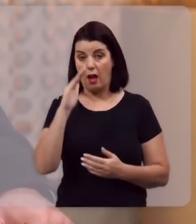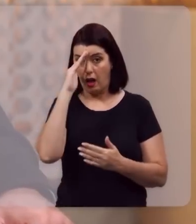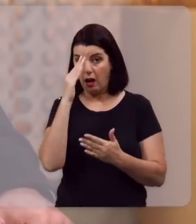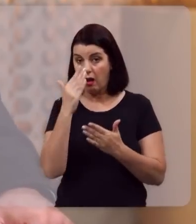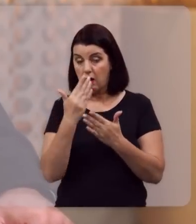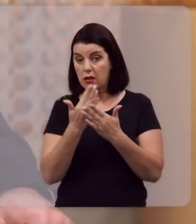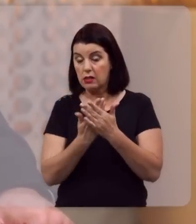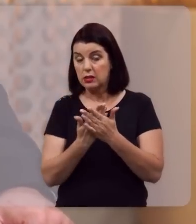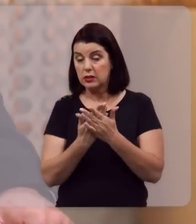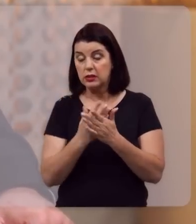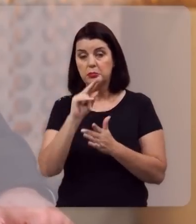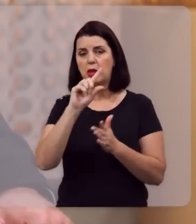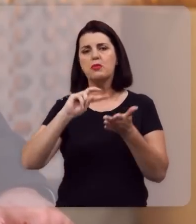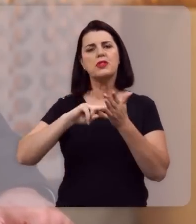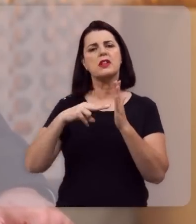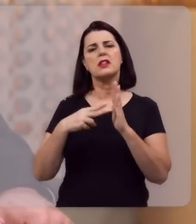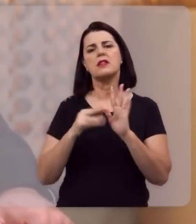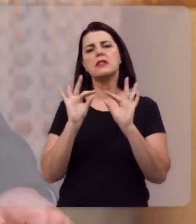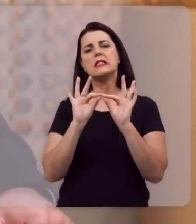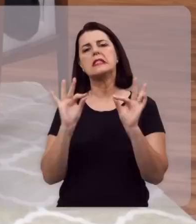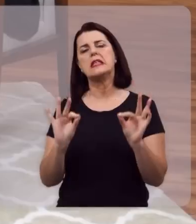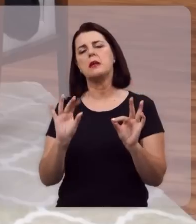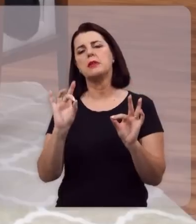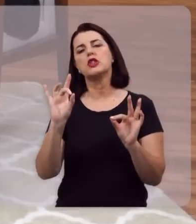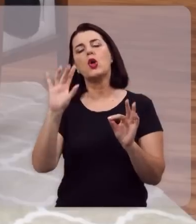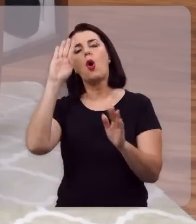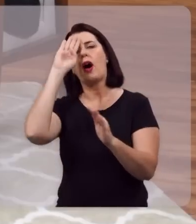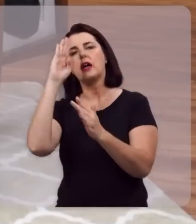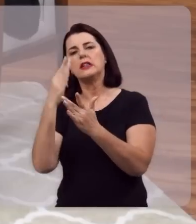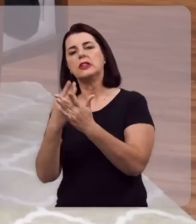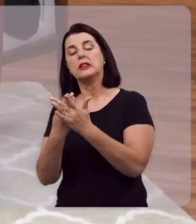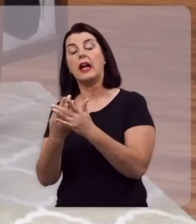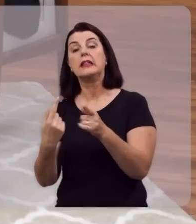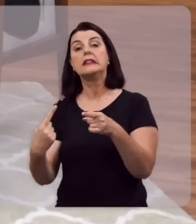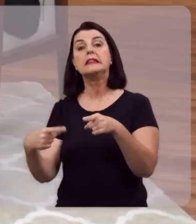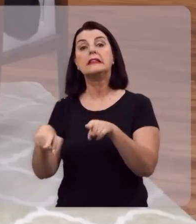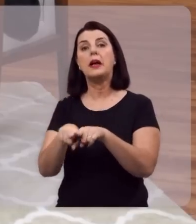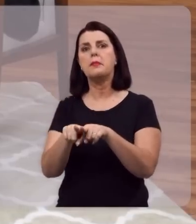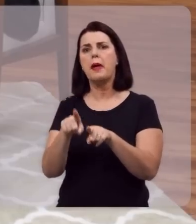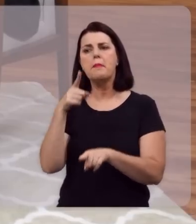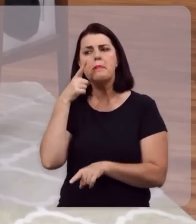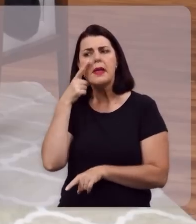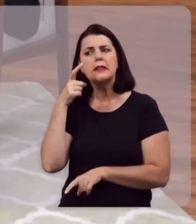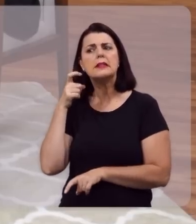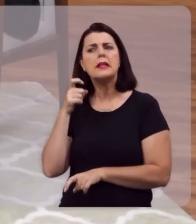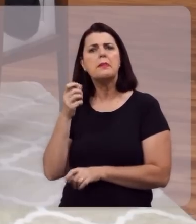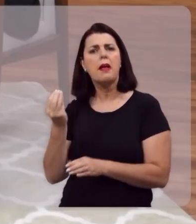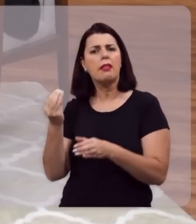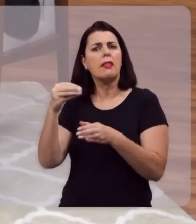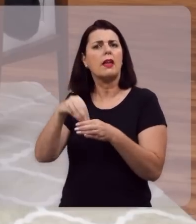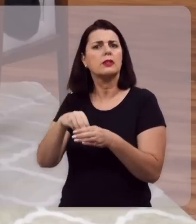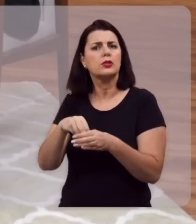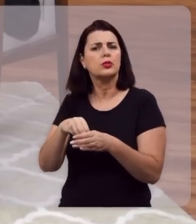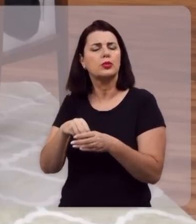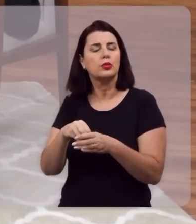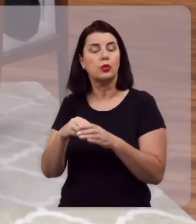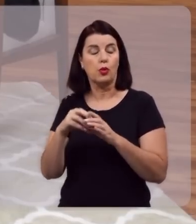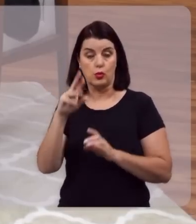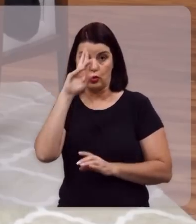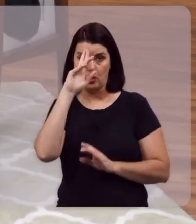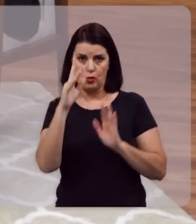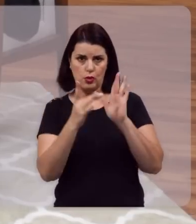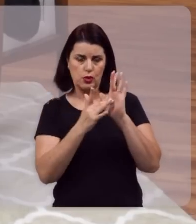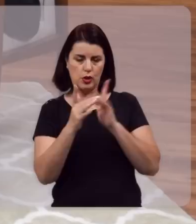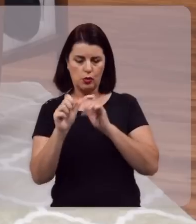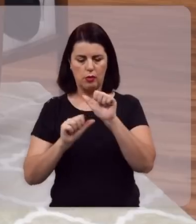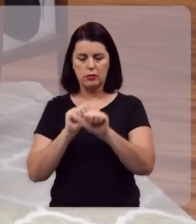crer não significa simplesmente acreditar, mas significa se perceber naquilo. Então, o Senhor Jesus se